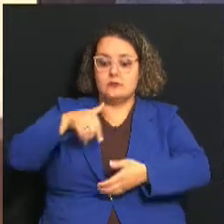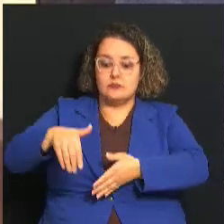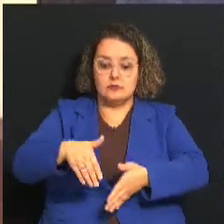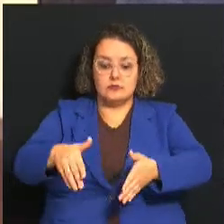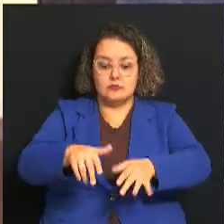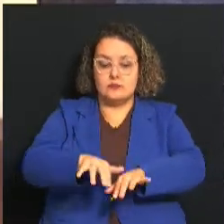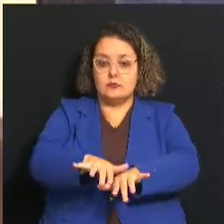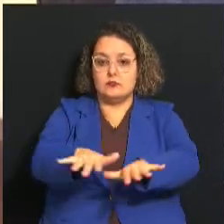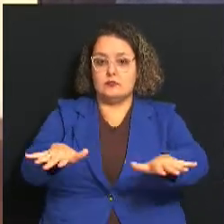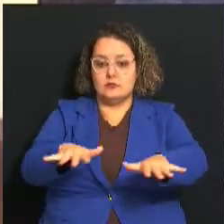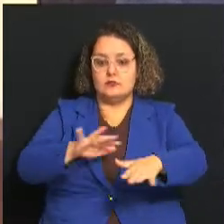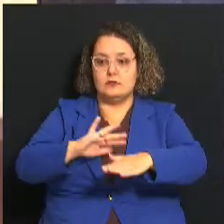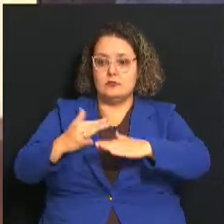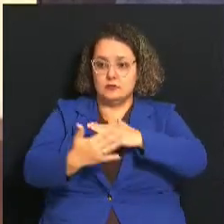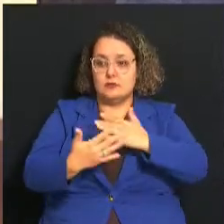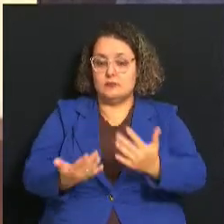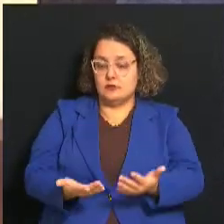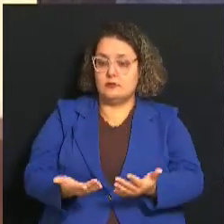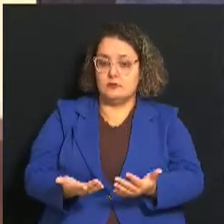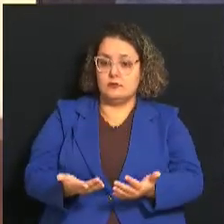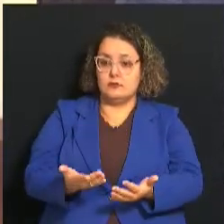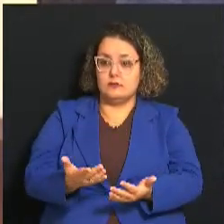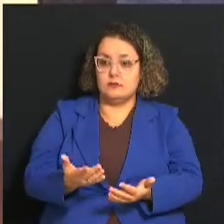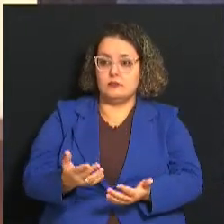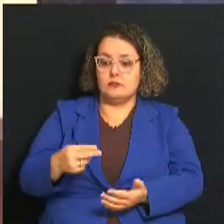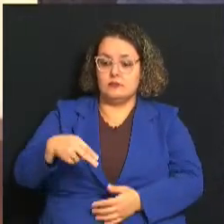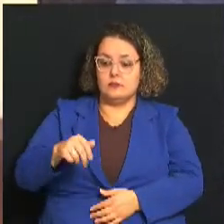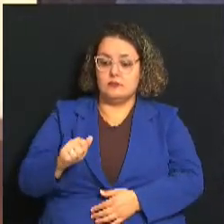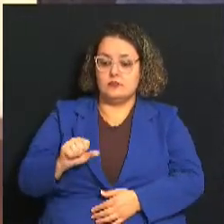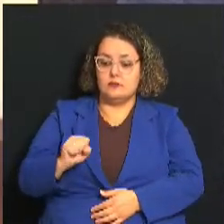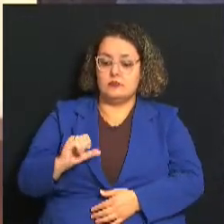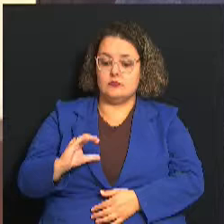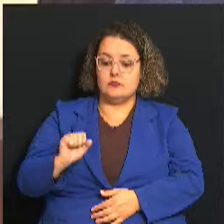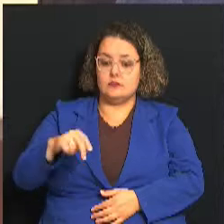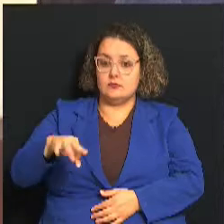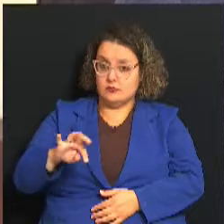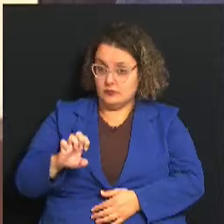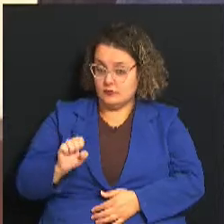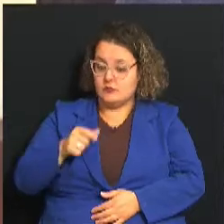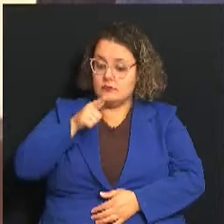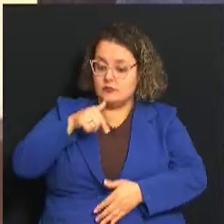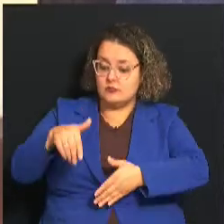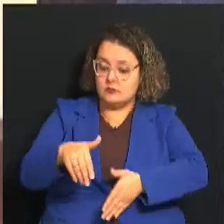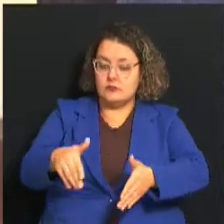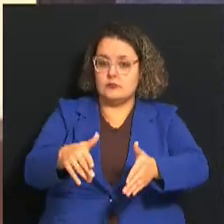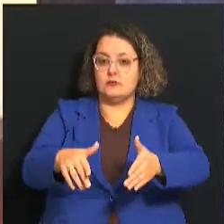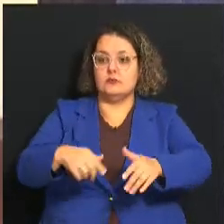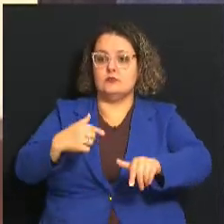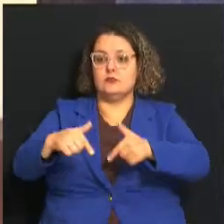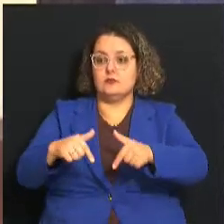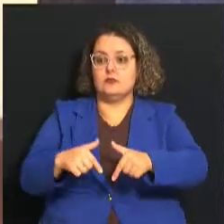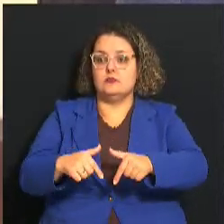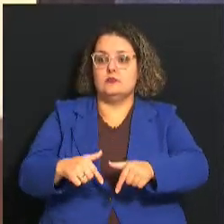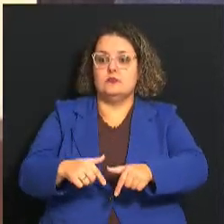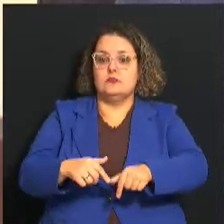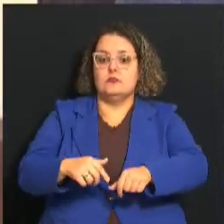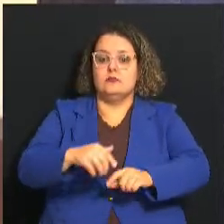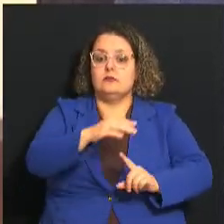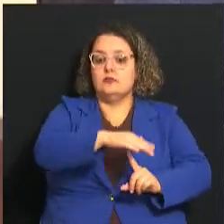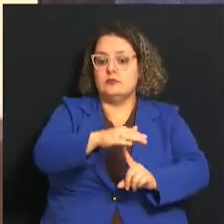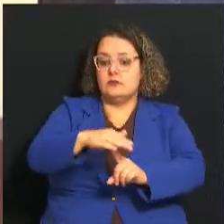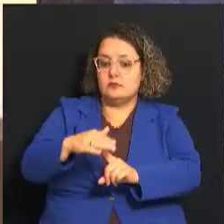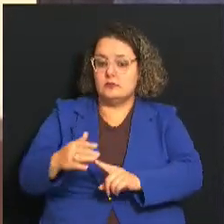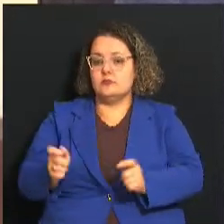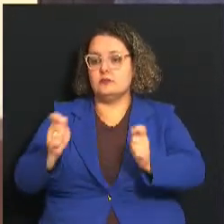bairros, tem aí todo um trabalho de educação ambiental necessário de ser feito na cidade, e penso